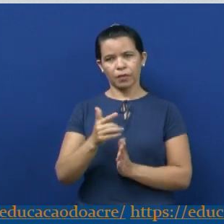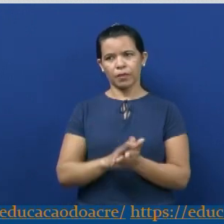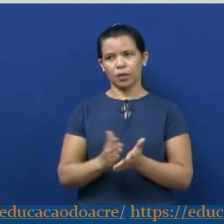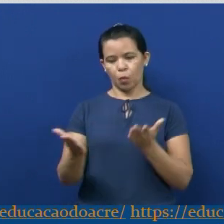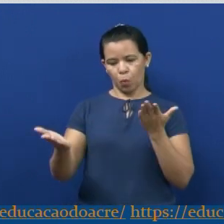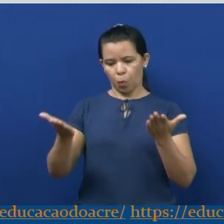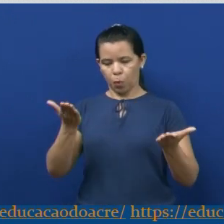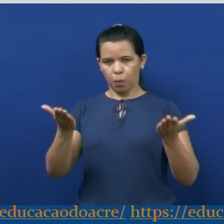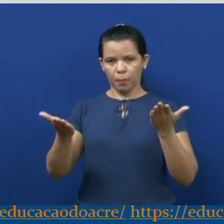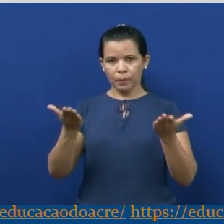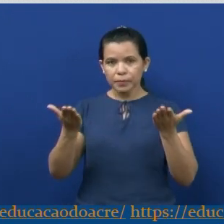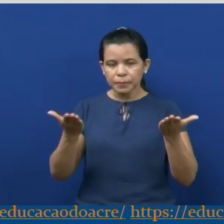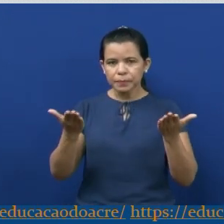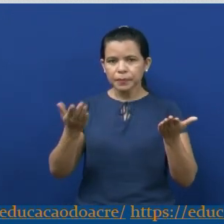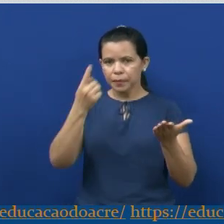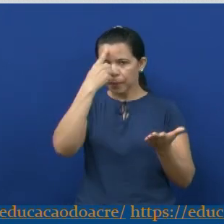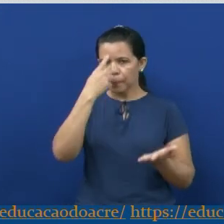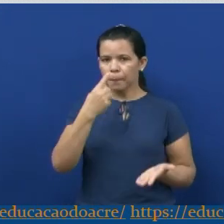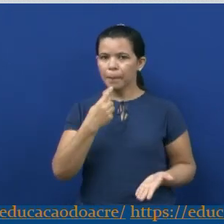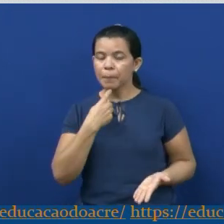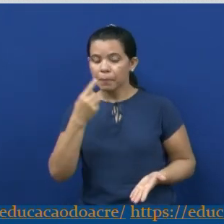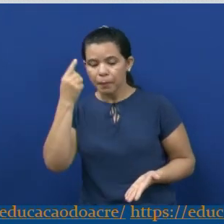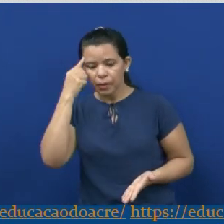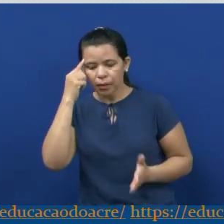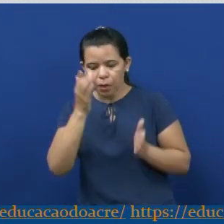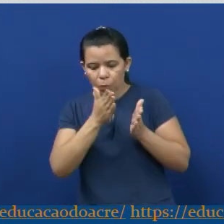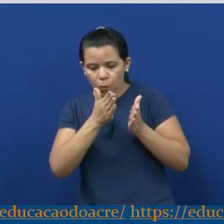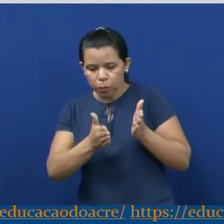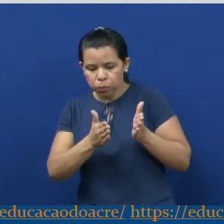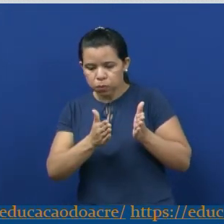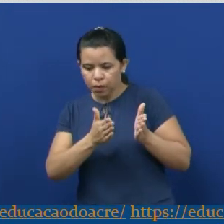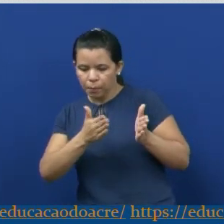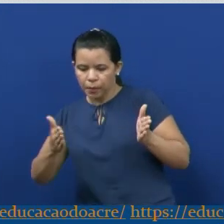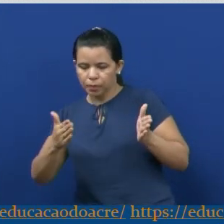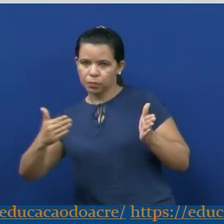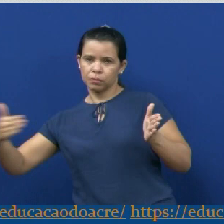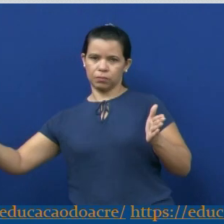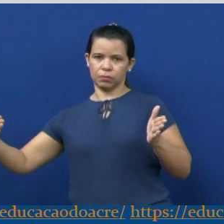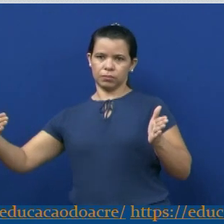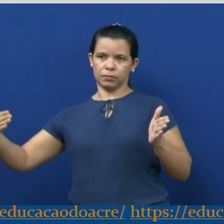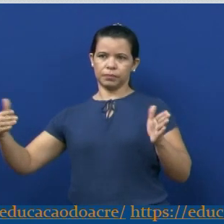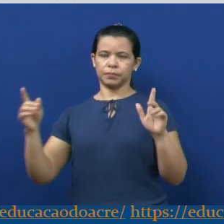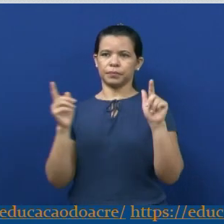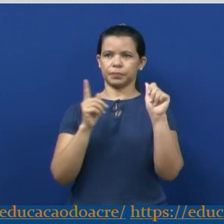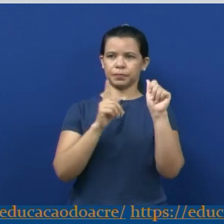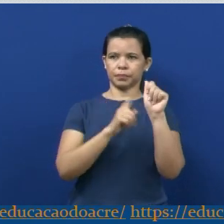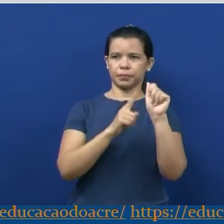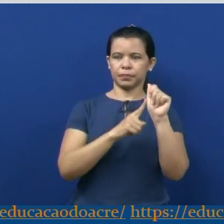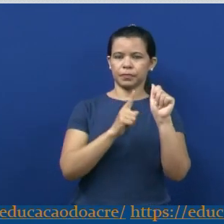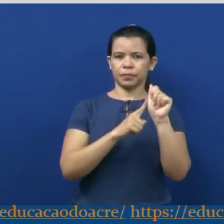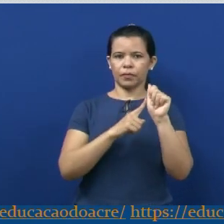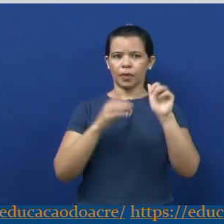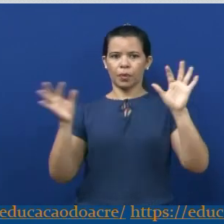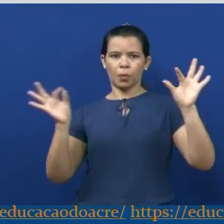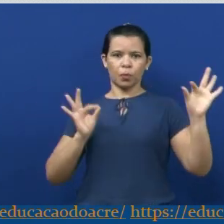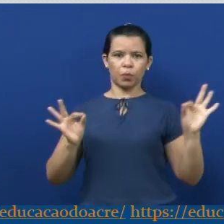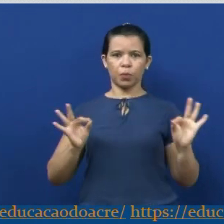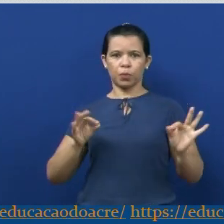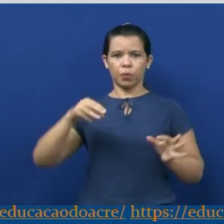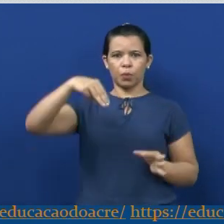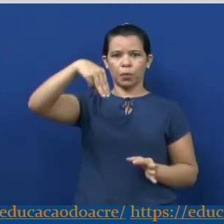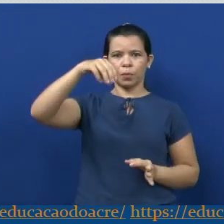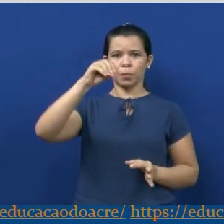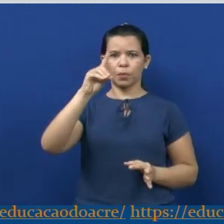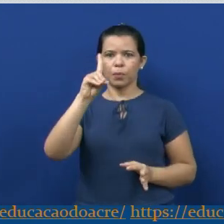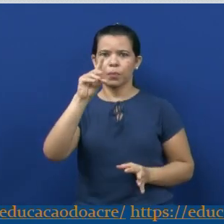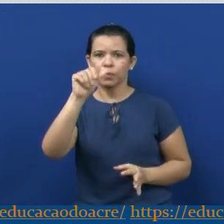como curta, média ou longa duração. Letra A. Na letra A, nós temos aí a moda dos anos 80. Essa